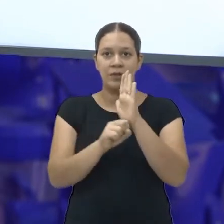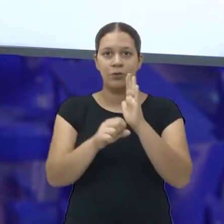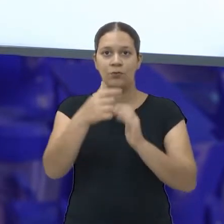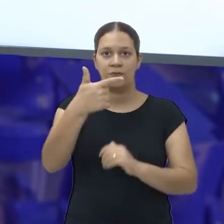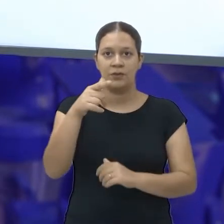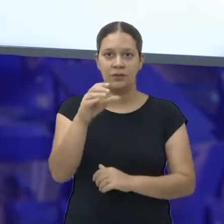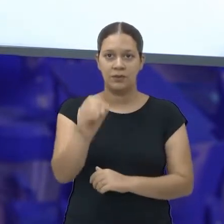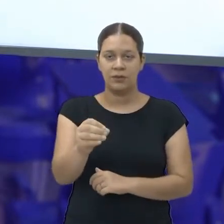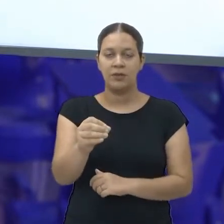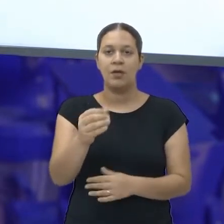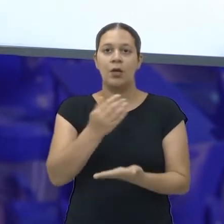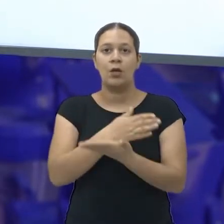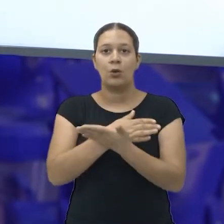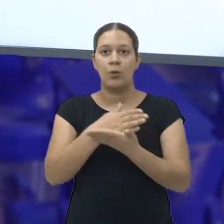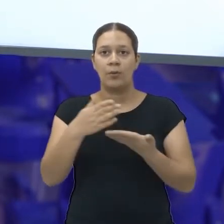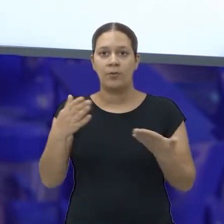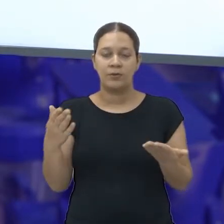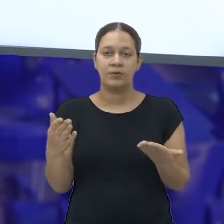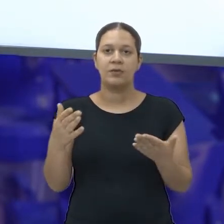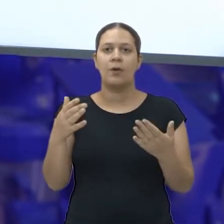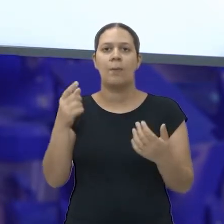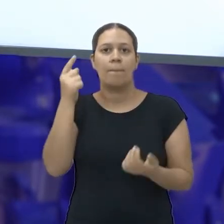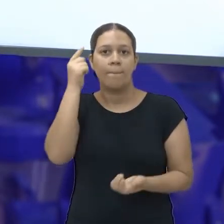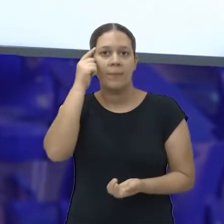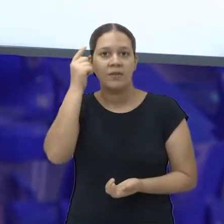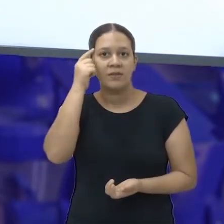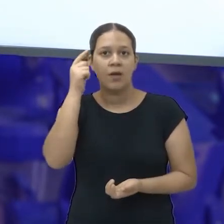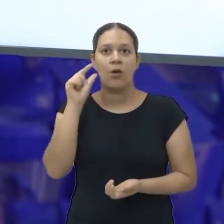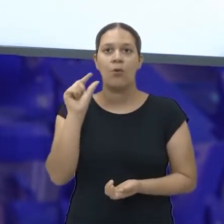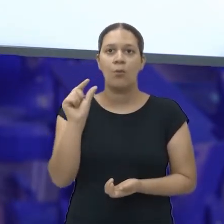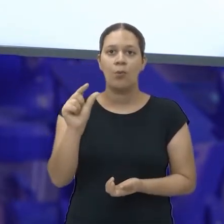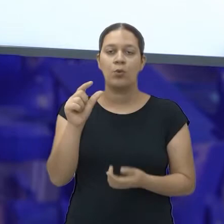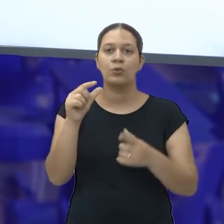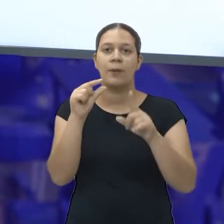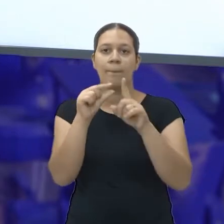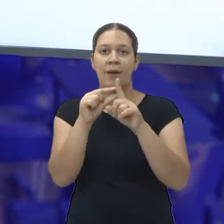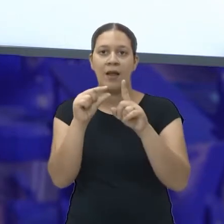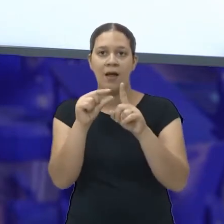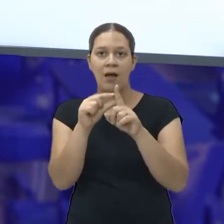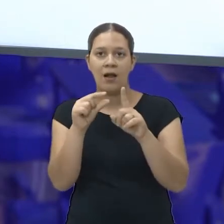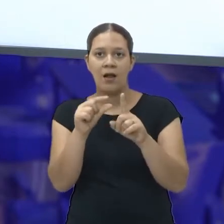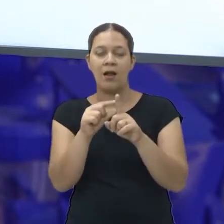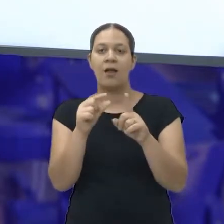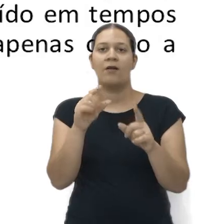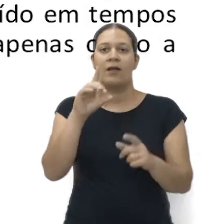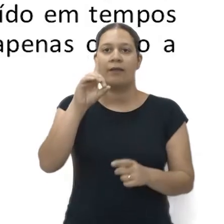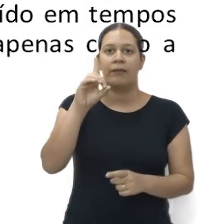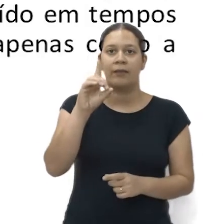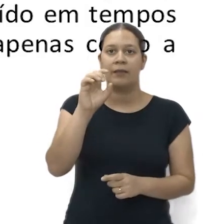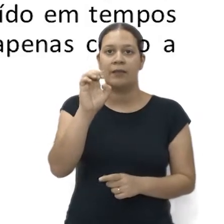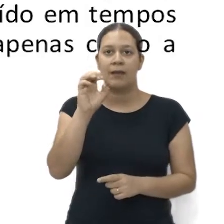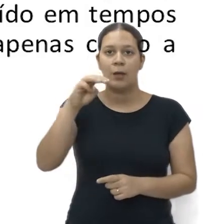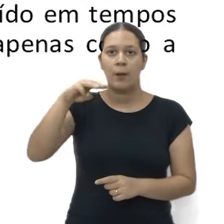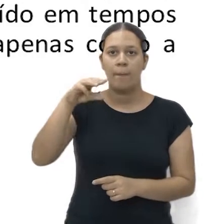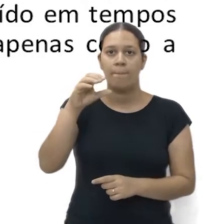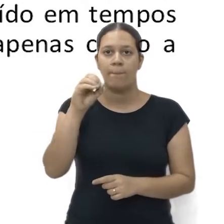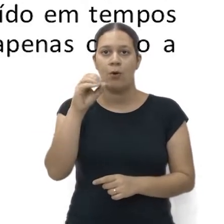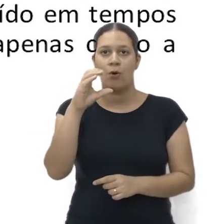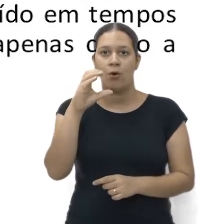né? Para começar, a gente deve pensar um pouco na palavra democracia. É uma